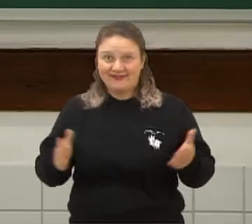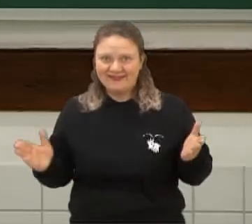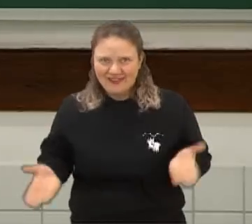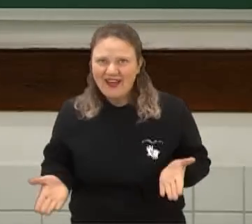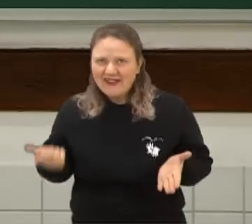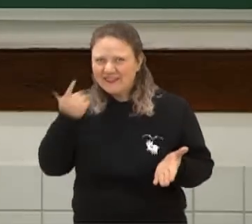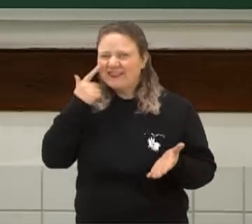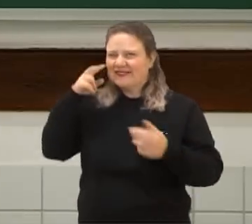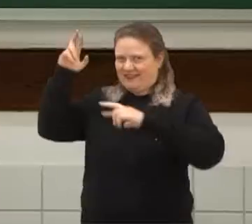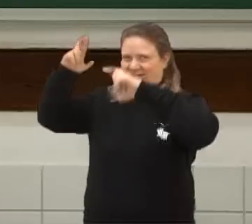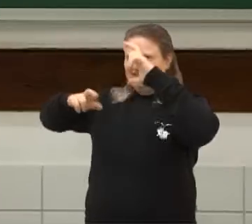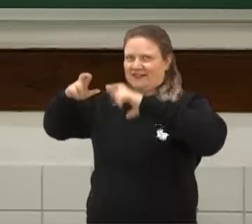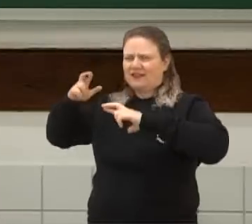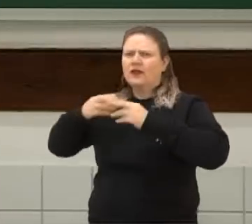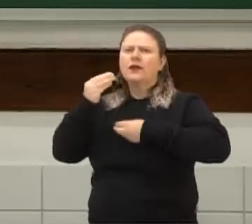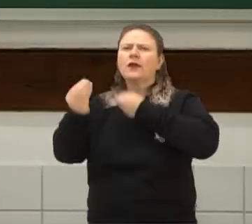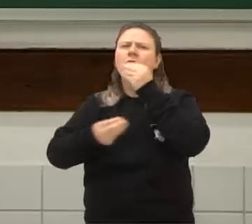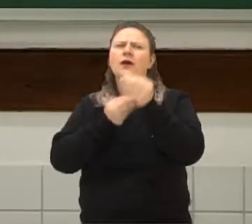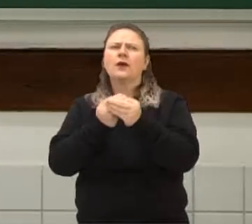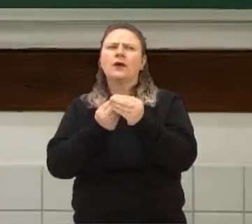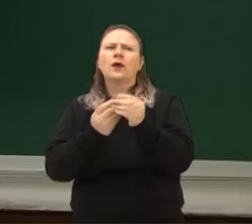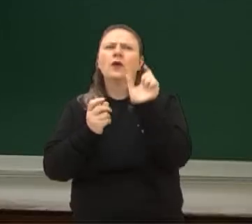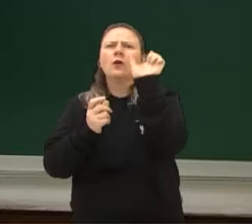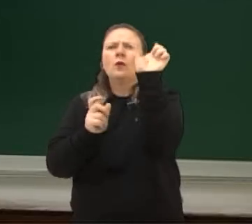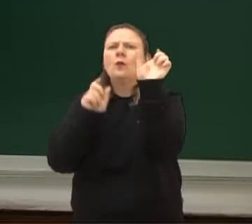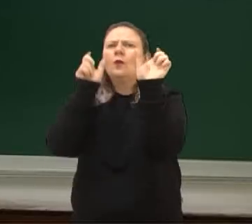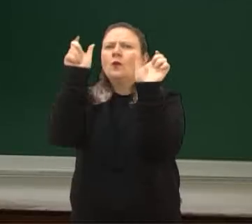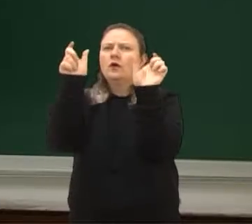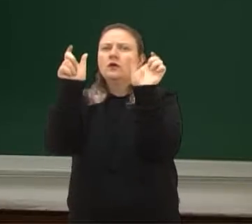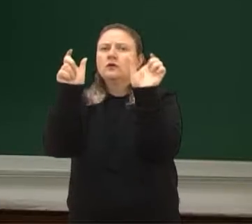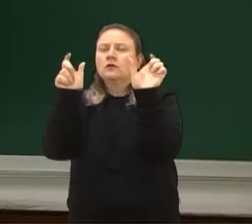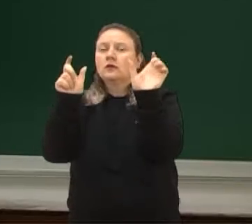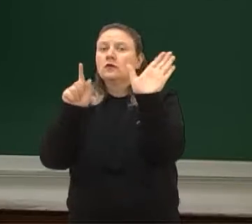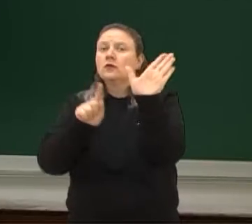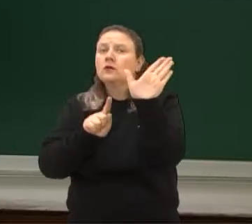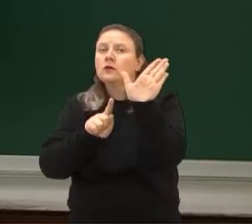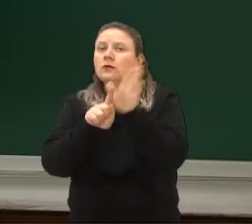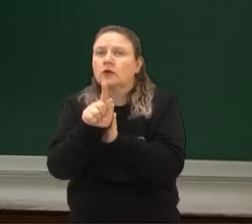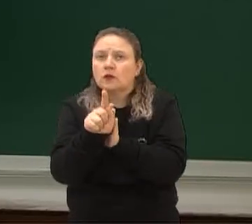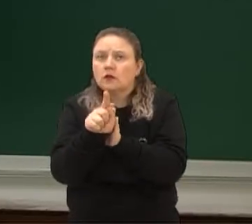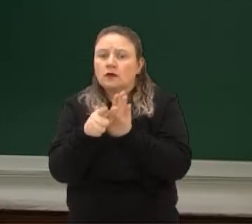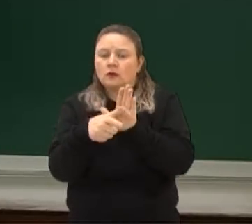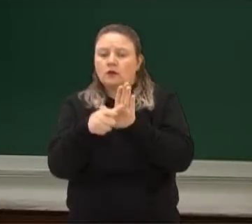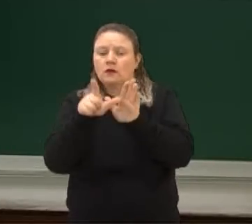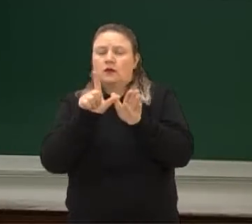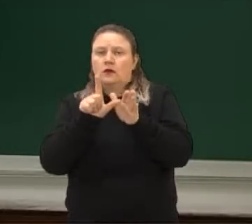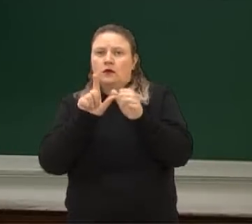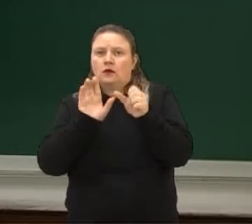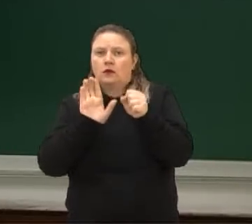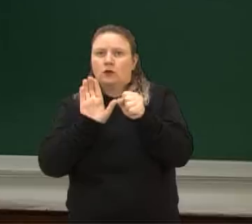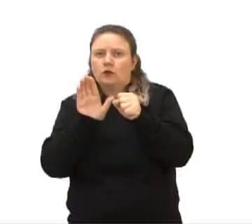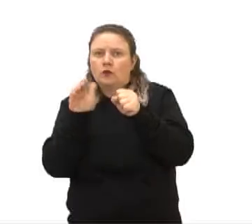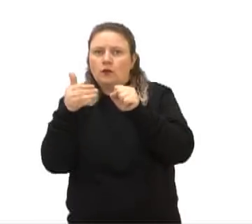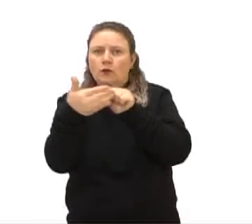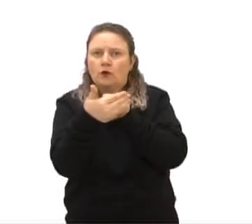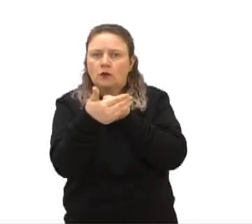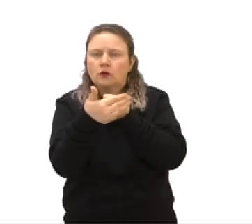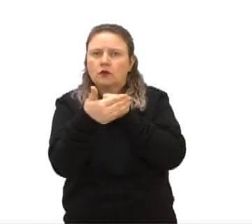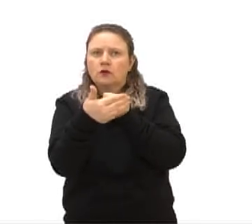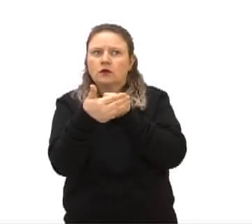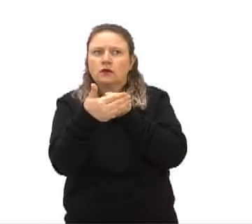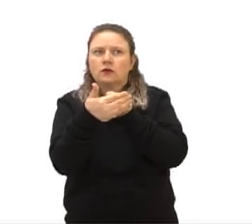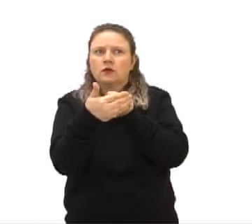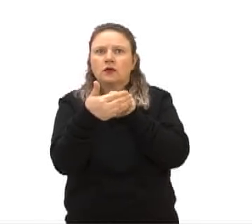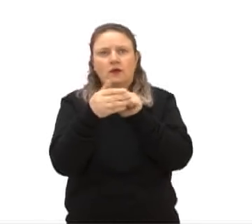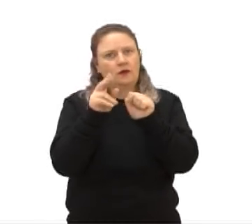Vamos lá conferir então? Como que você preencheu ali? Já que é uma pergunta, antes do sujeito you, o que que a gente usa?